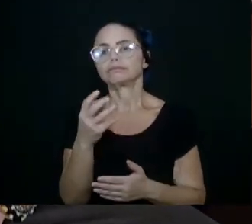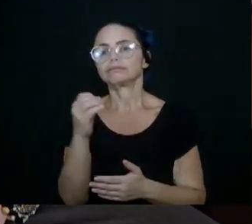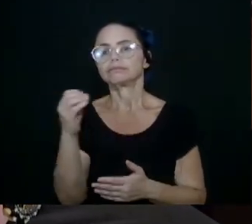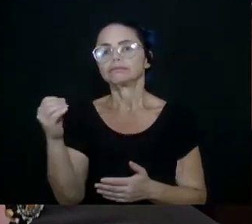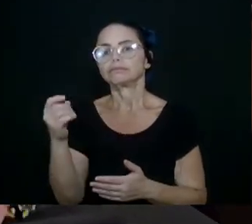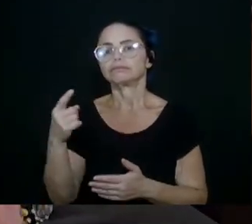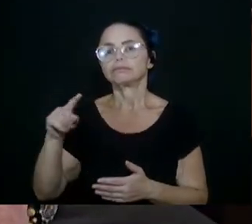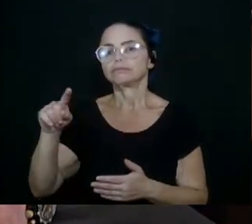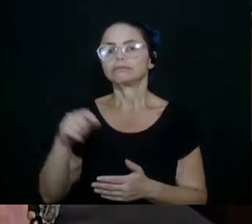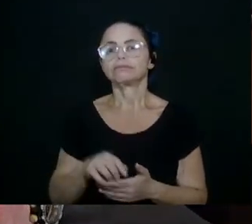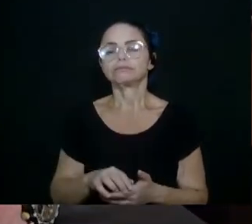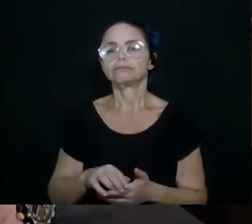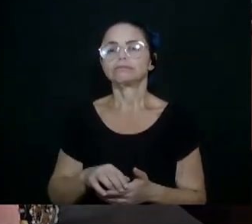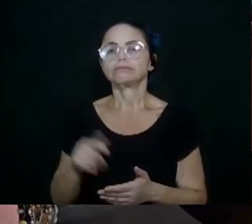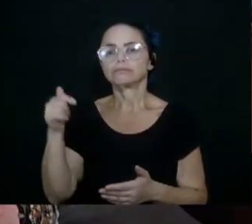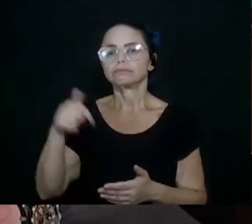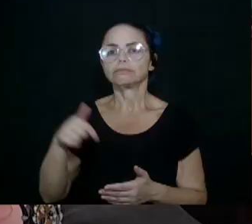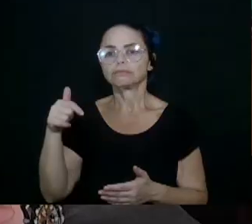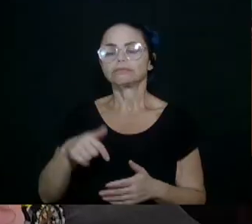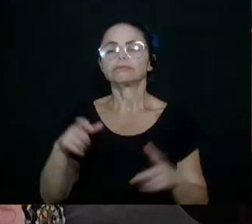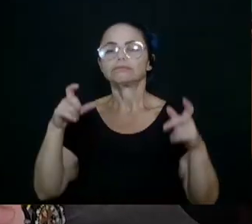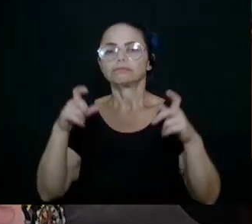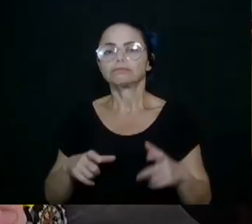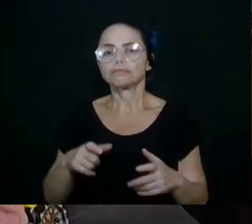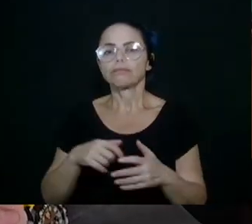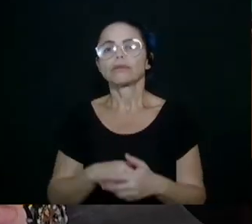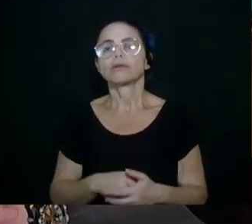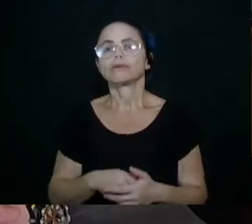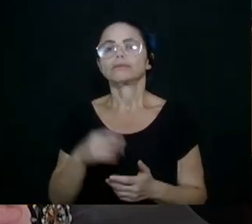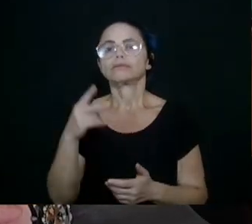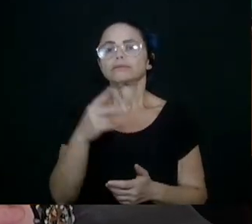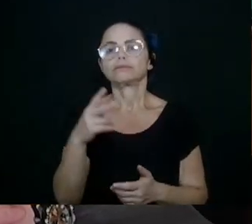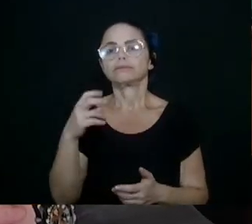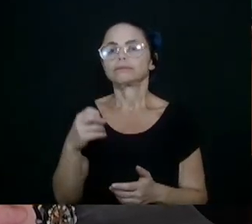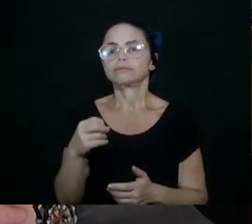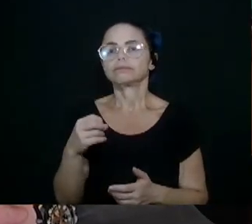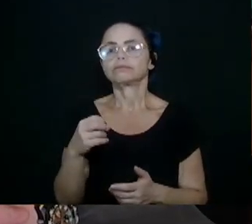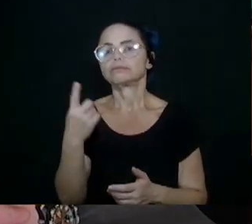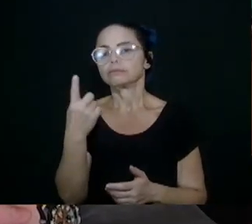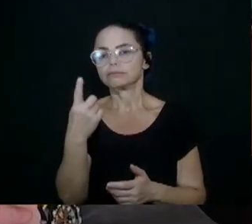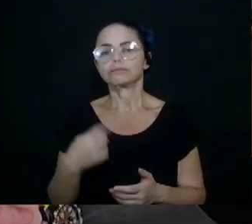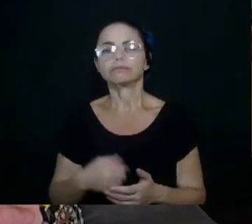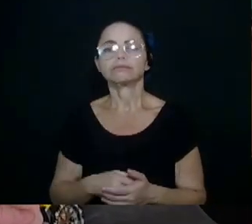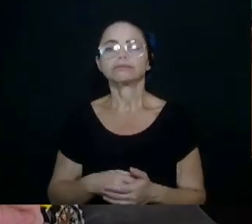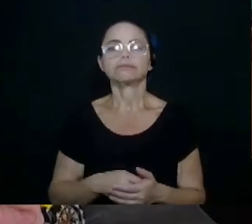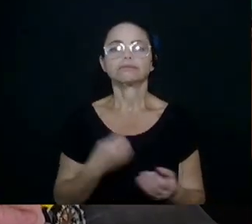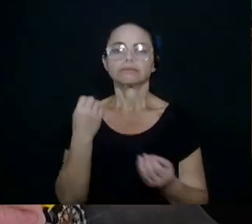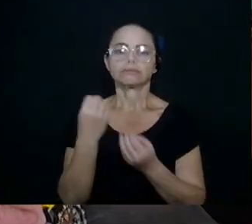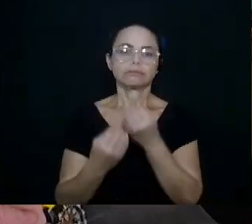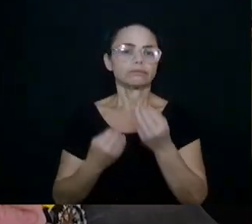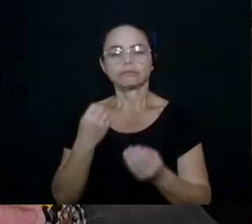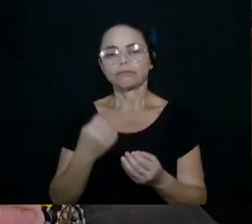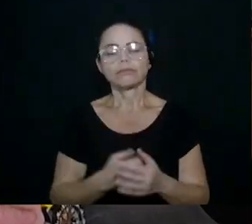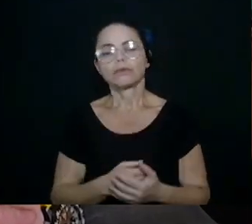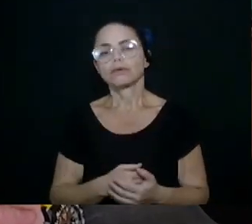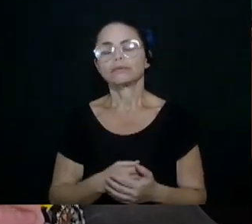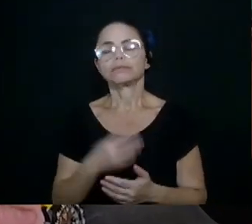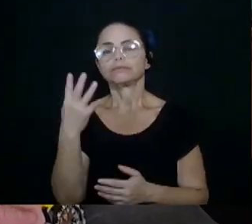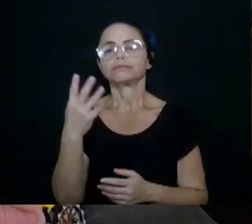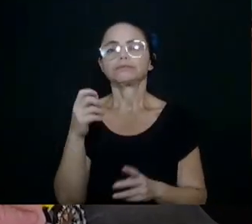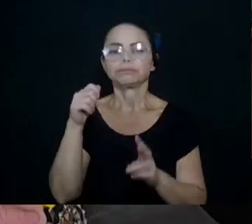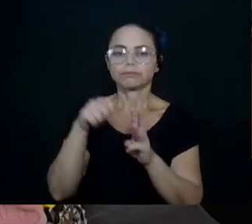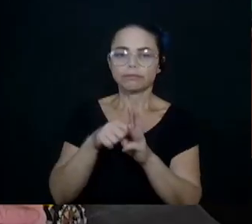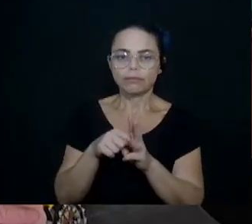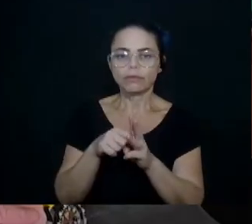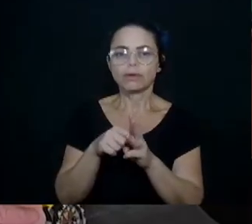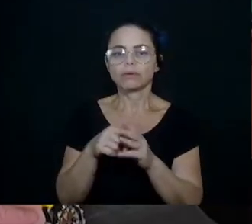nesse espaço? Nesse espaço aqui. Nesse espaço, desde 2021. Desde 2021. E como foi, nesses 3 meses, abrir